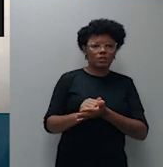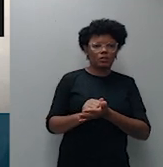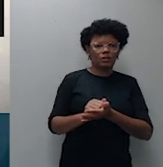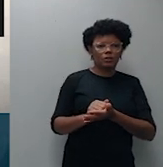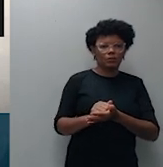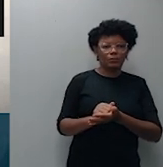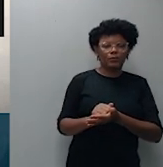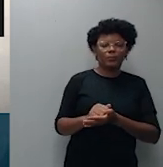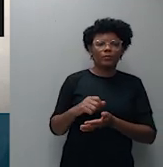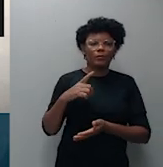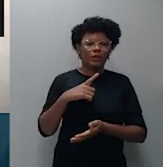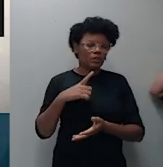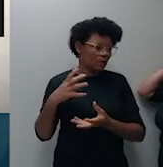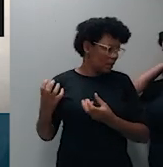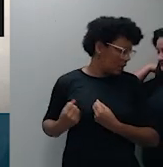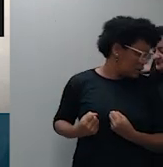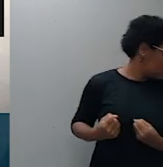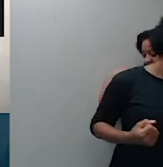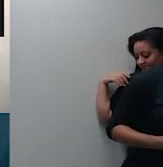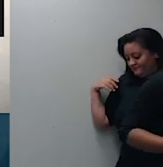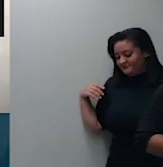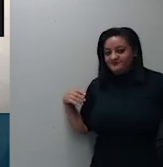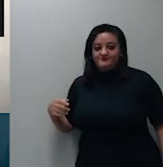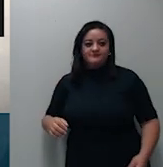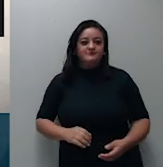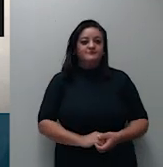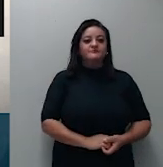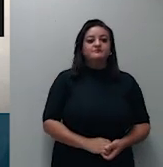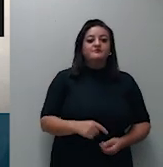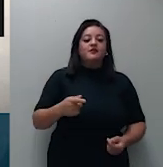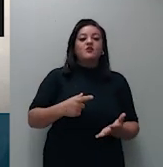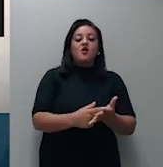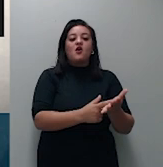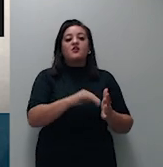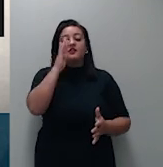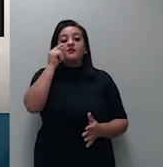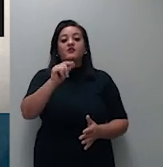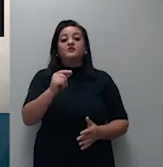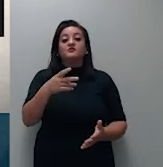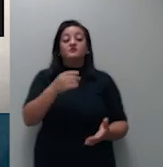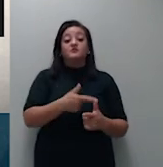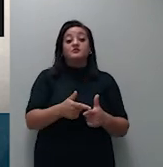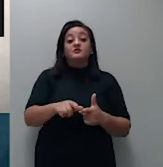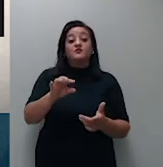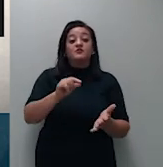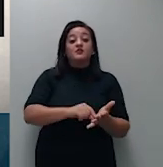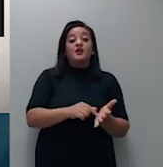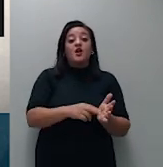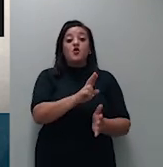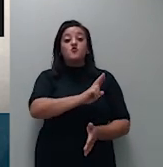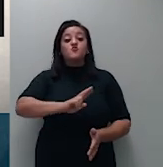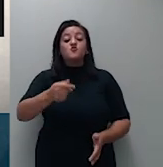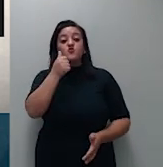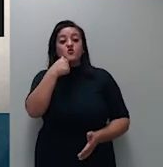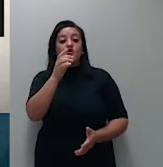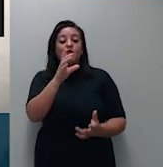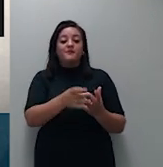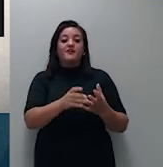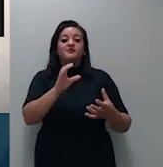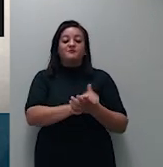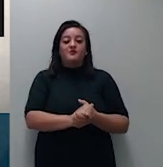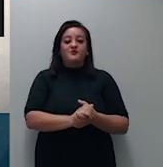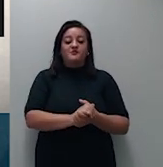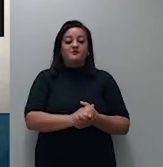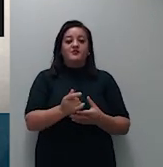inocorrência de aquisição em condomínio aqui oh acorda entendeu o que o fato de constar o nome da esposa